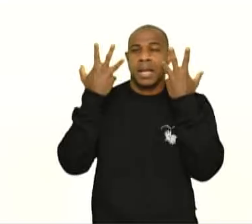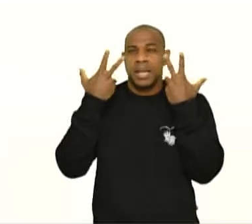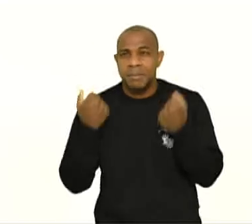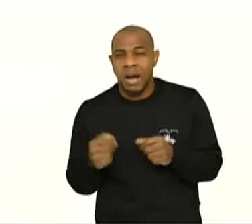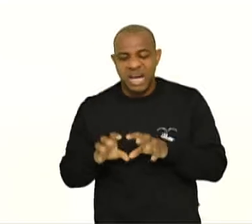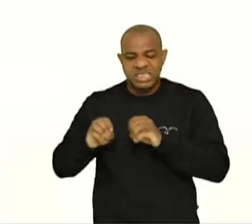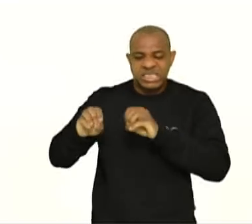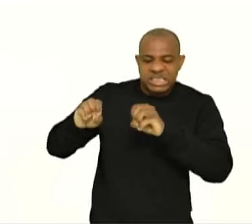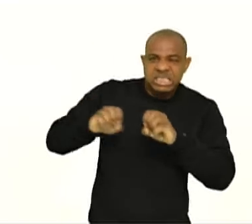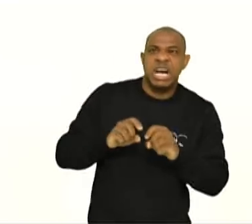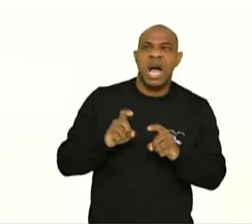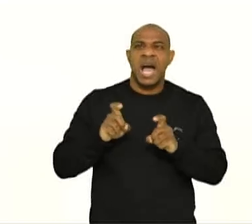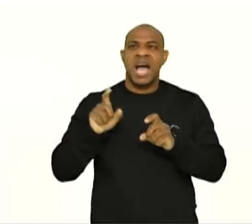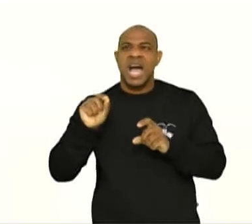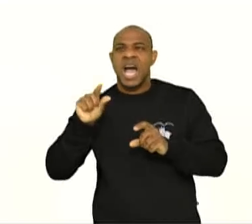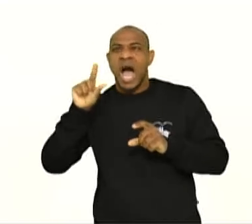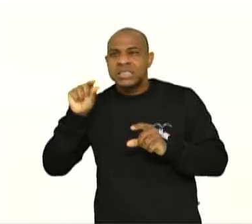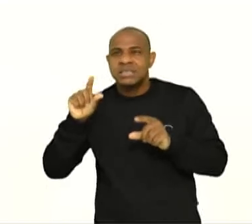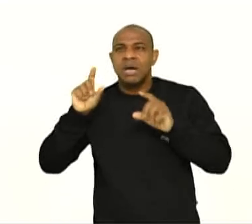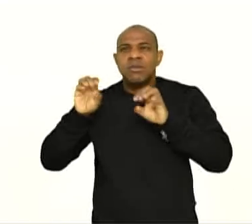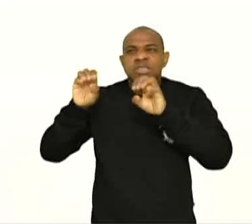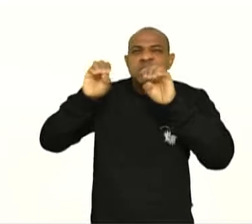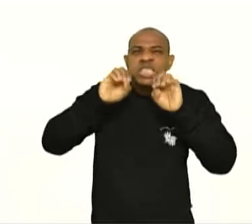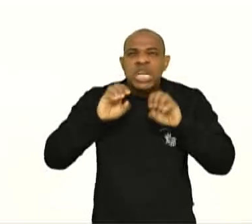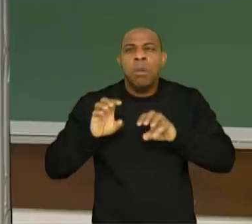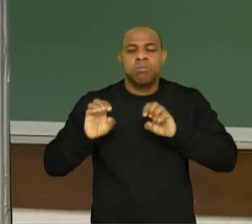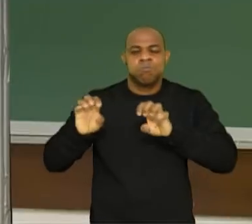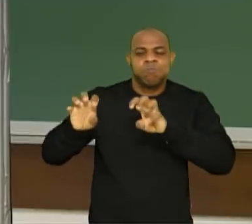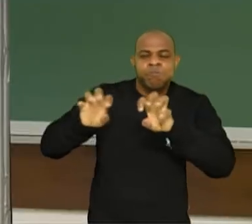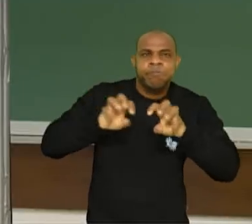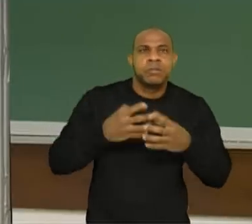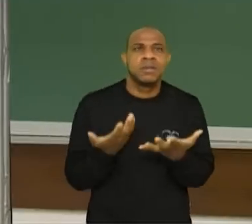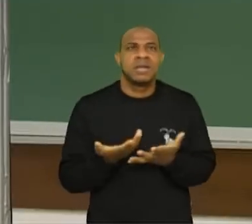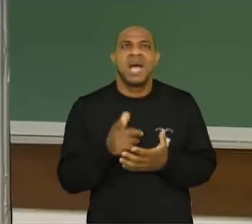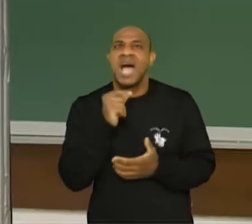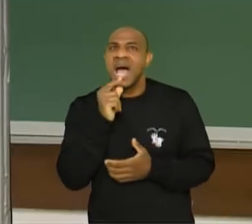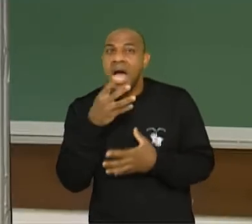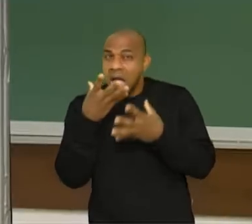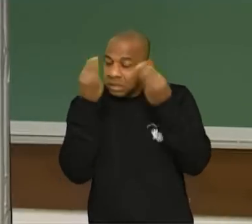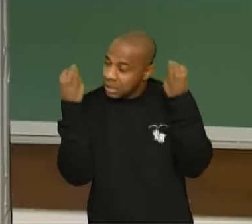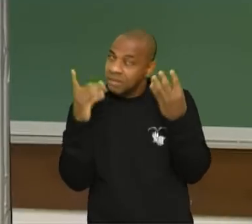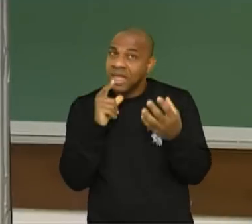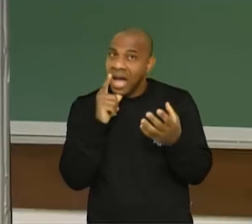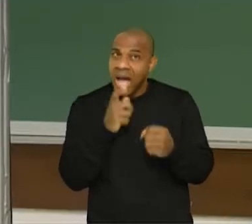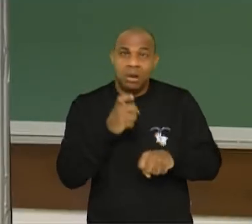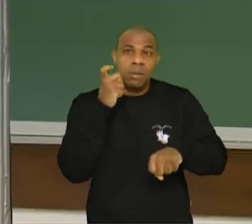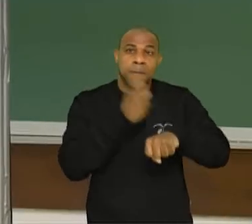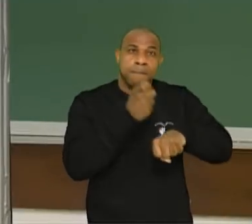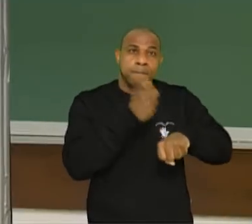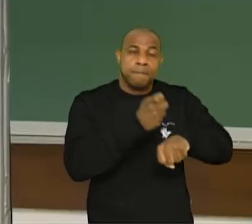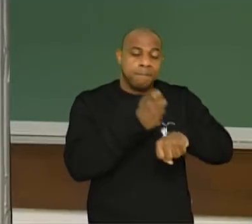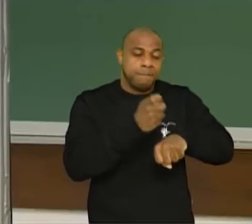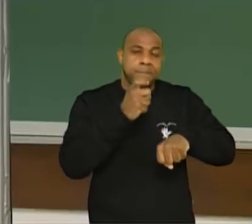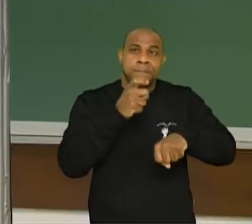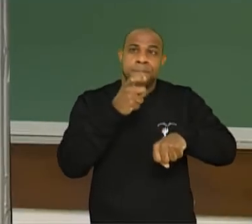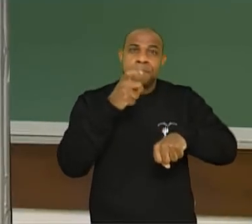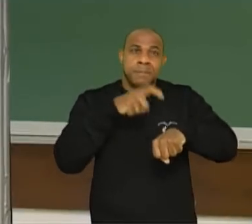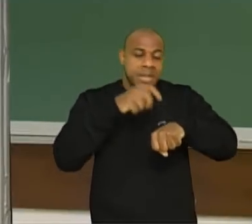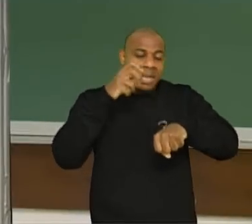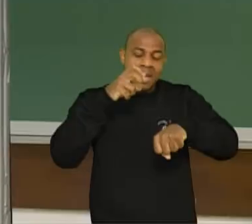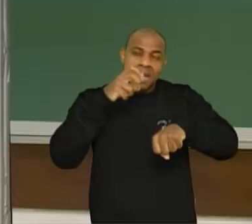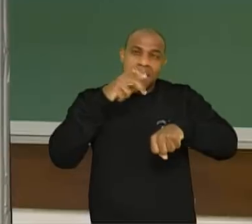fungos, bactérias, o que tiver ali. Ele vai compor a comunidade. Esquece a água, esquece as rochas, né, porque isso vai fazer parte